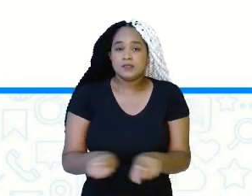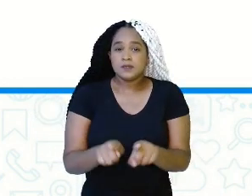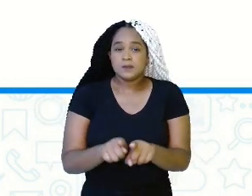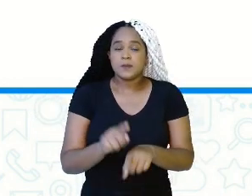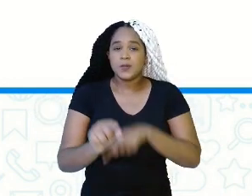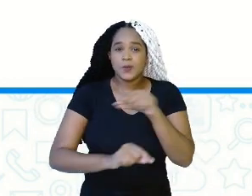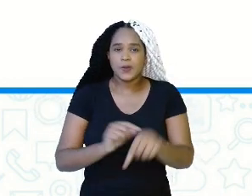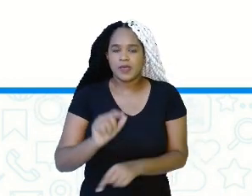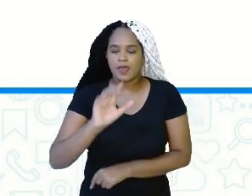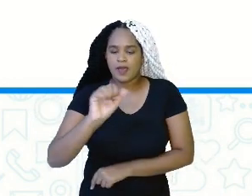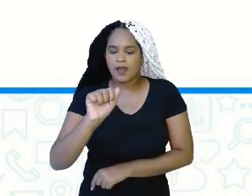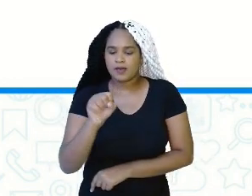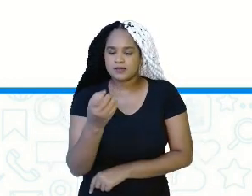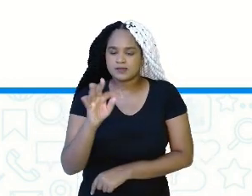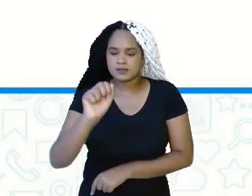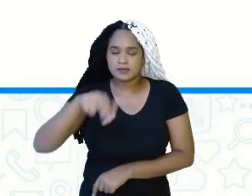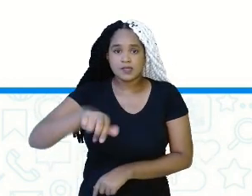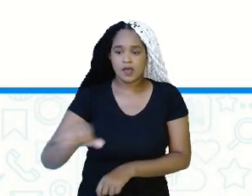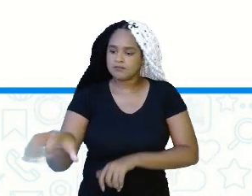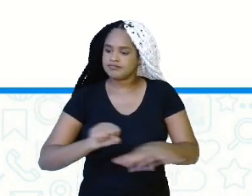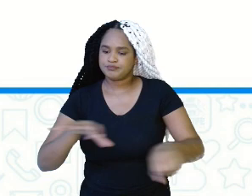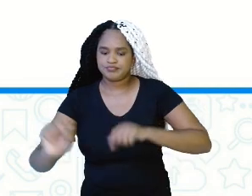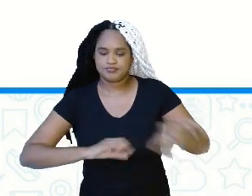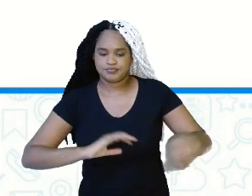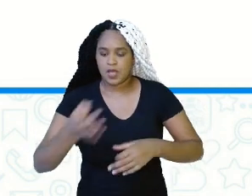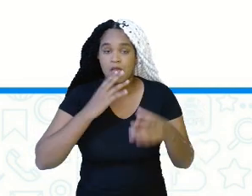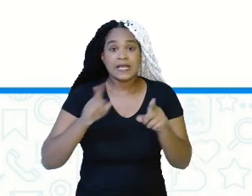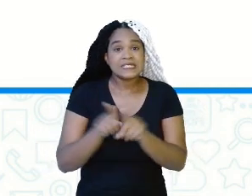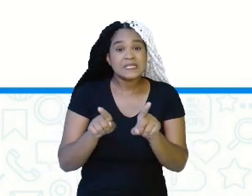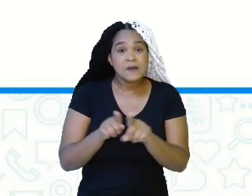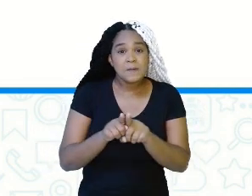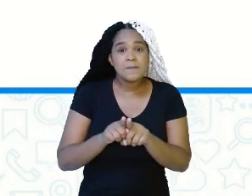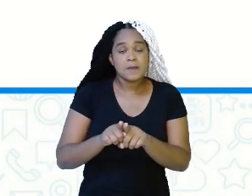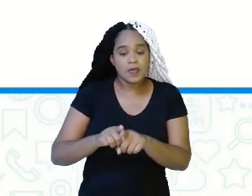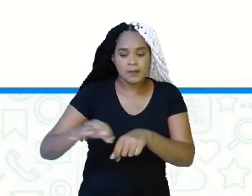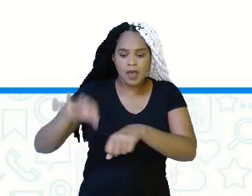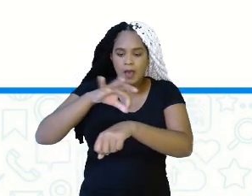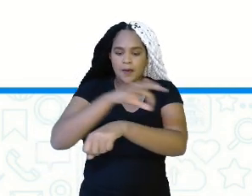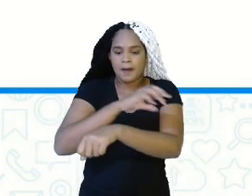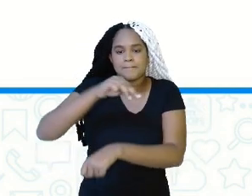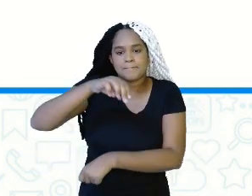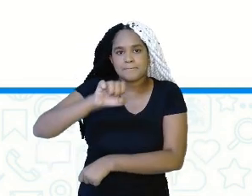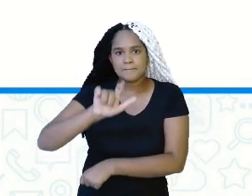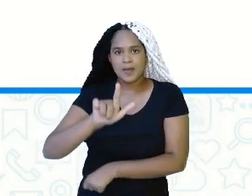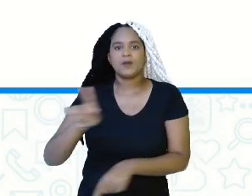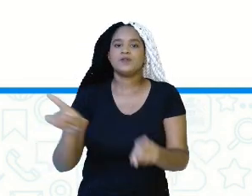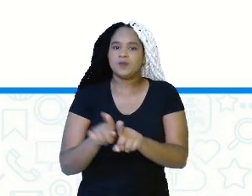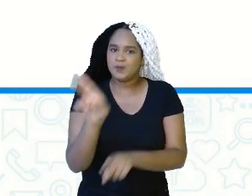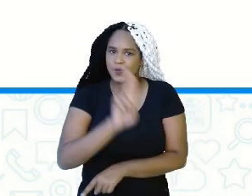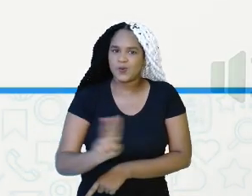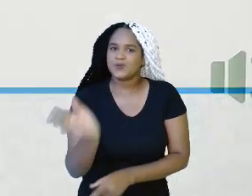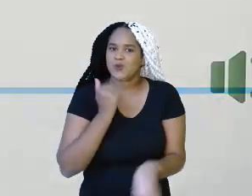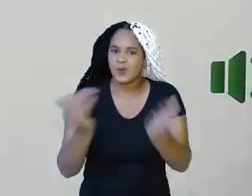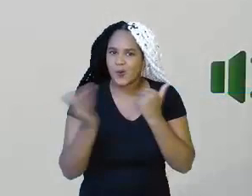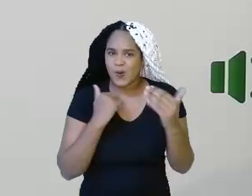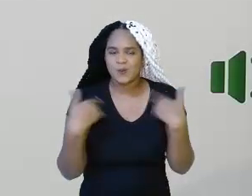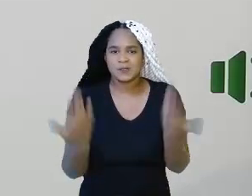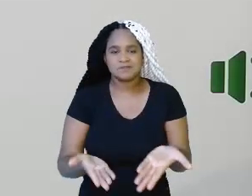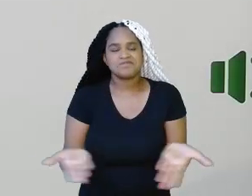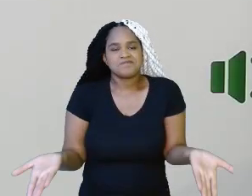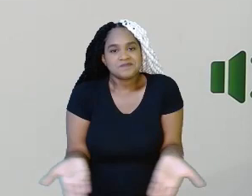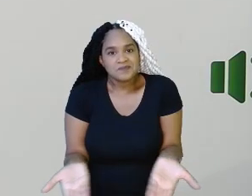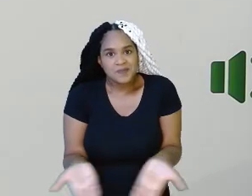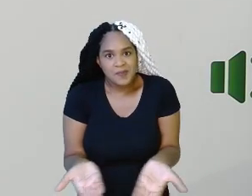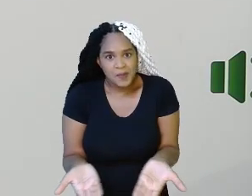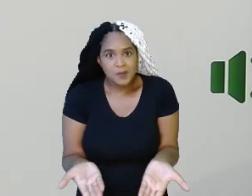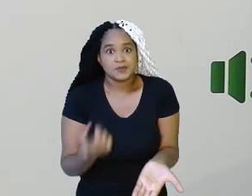pupunha são regularmente colhidas. O mel de abelha também é extraído e serve de alimento. Então, hoje,